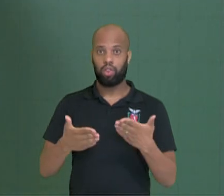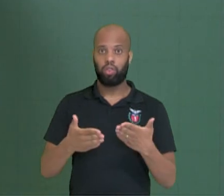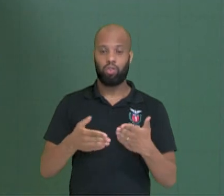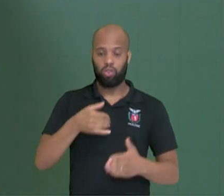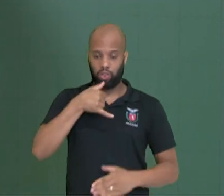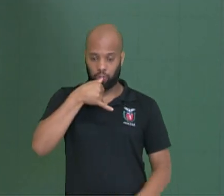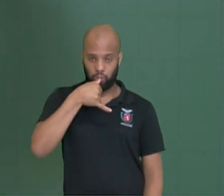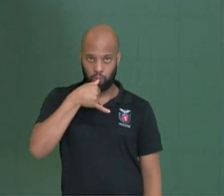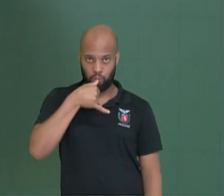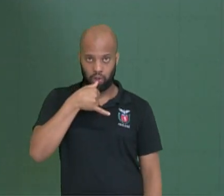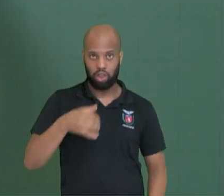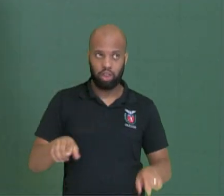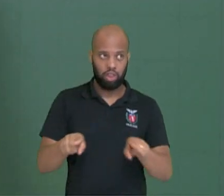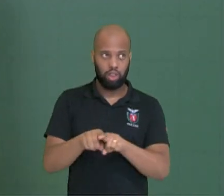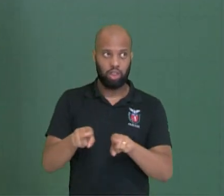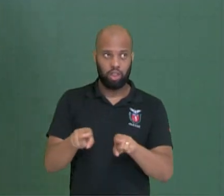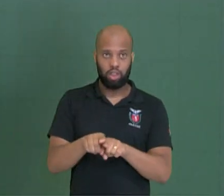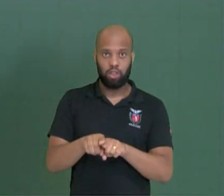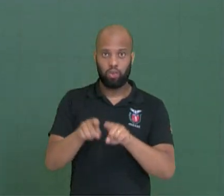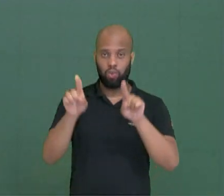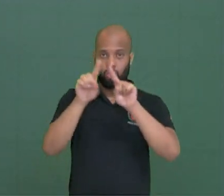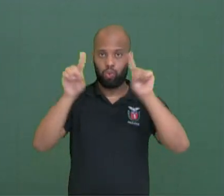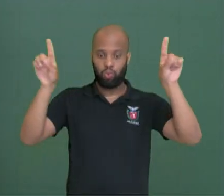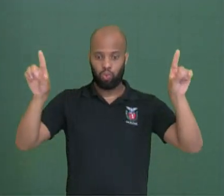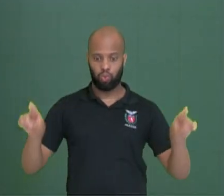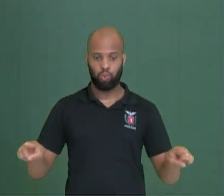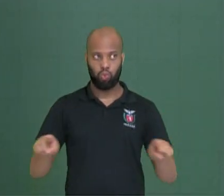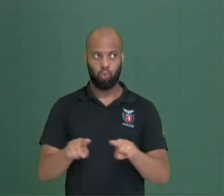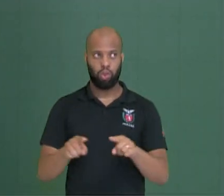canudinho e o quadro estão,